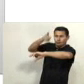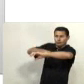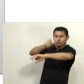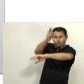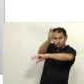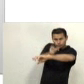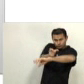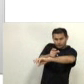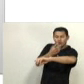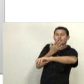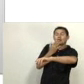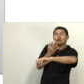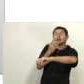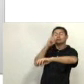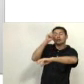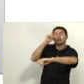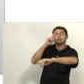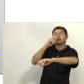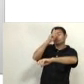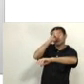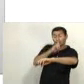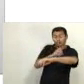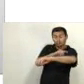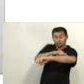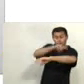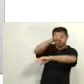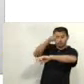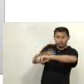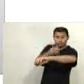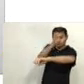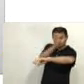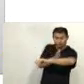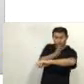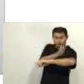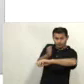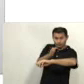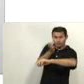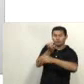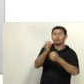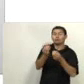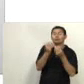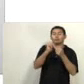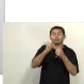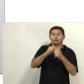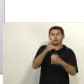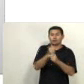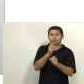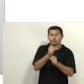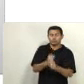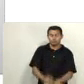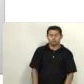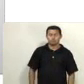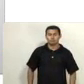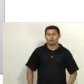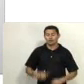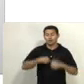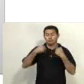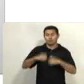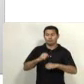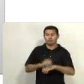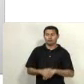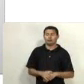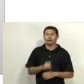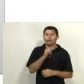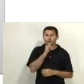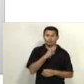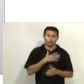aqui para vocês, tá? Então, como que é feito esse cálculo então, tá? Eu preciso, se eu for